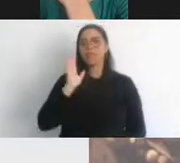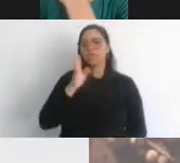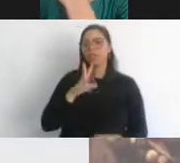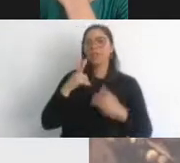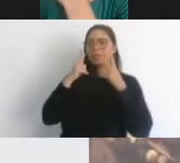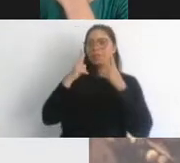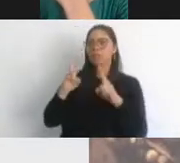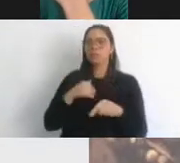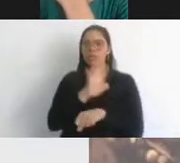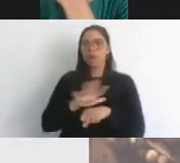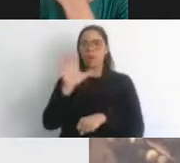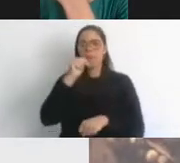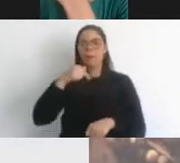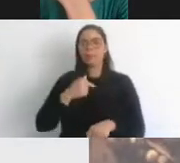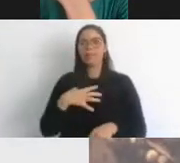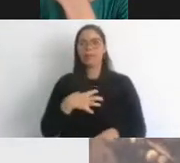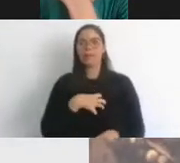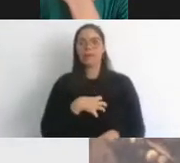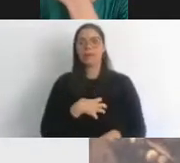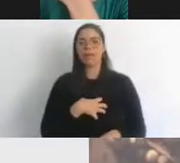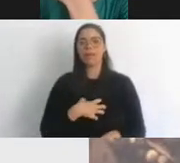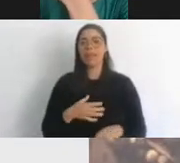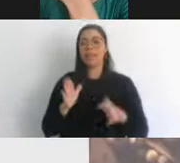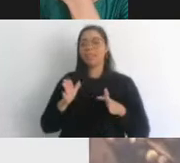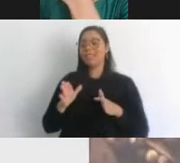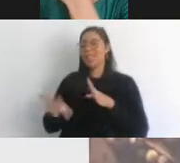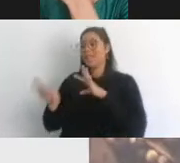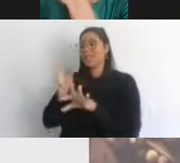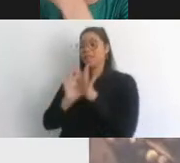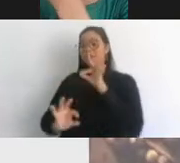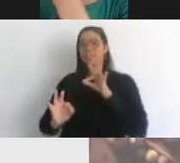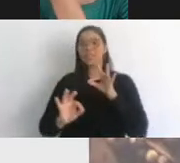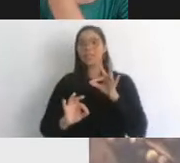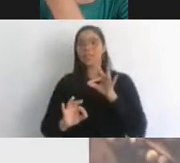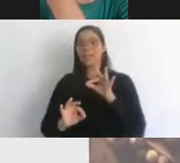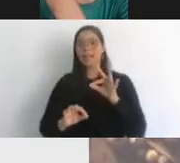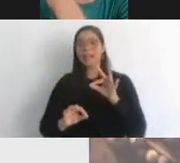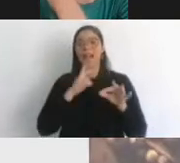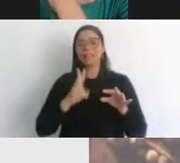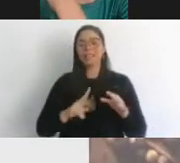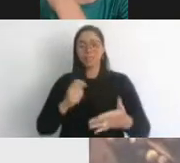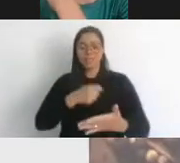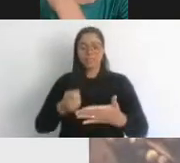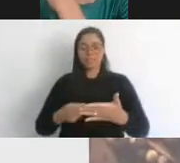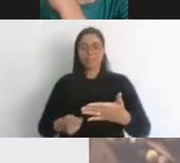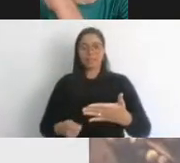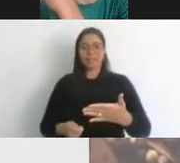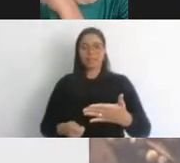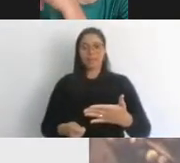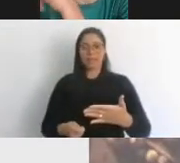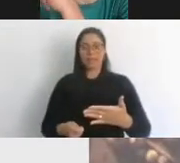mapa da Bahia e a ler eles identificam essas línguas e eles escrevem uma gramática para comunicação com Esses povos